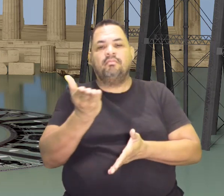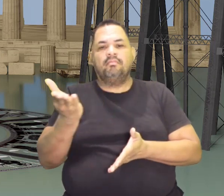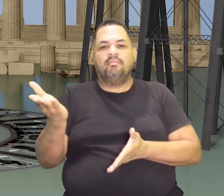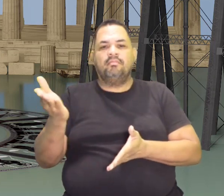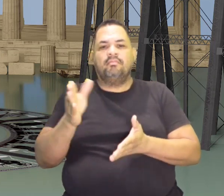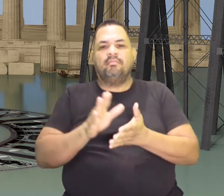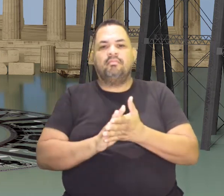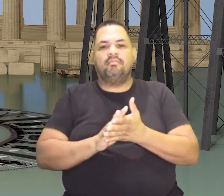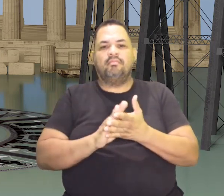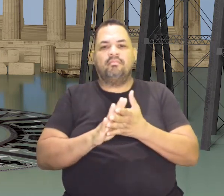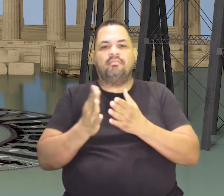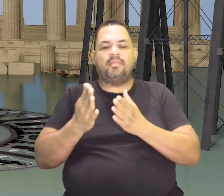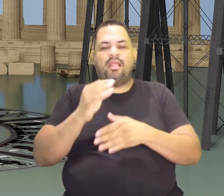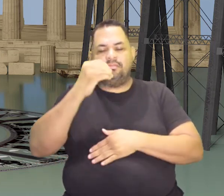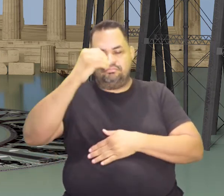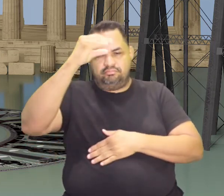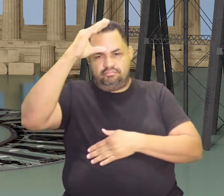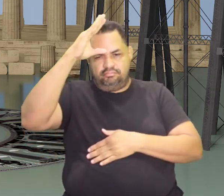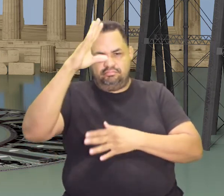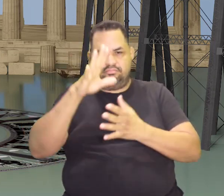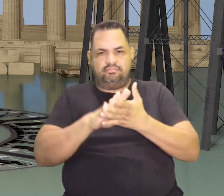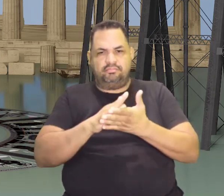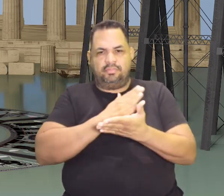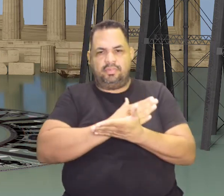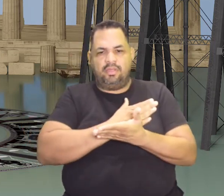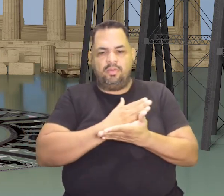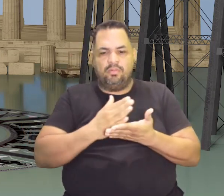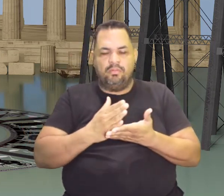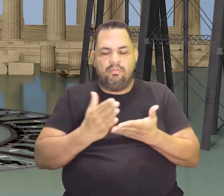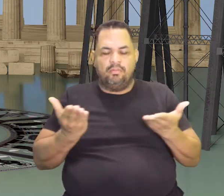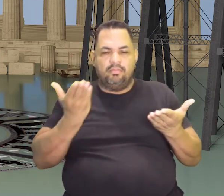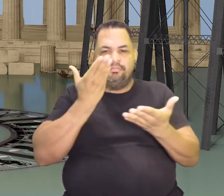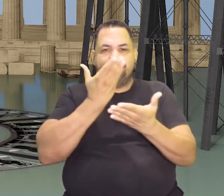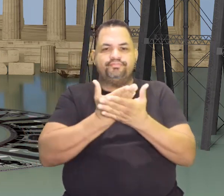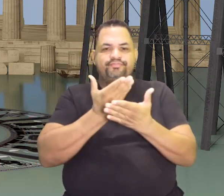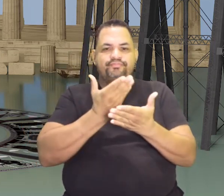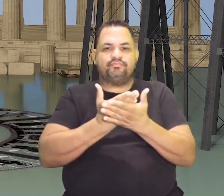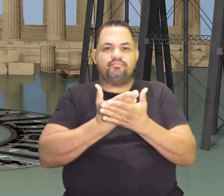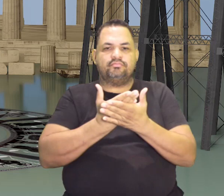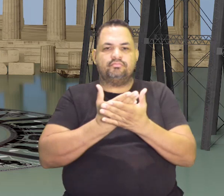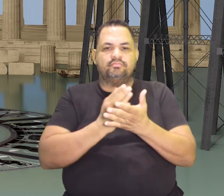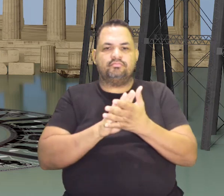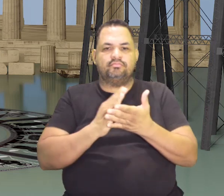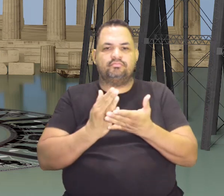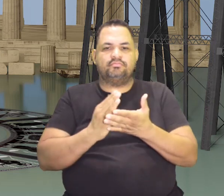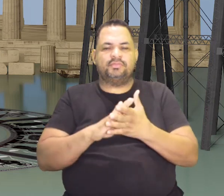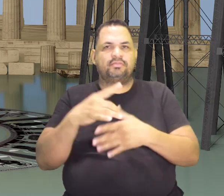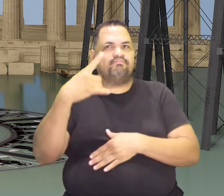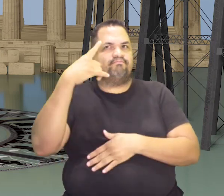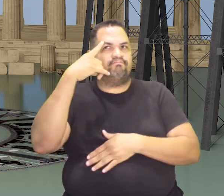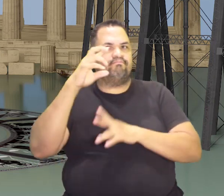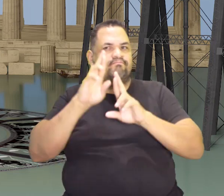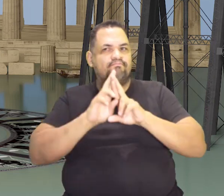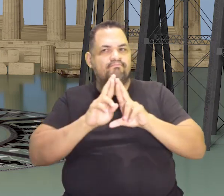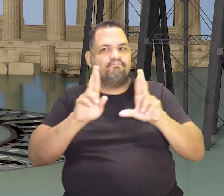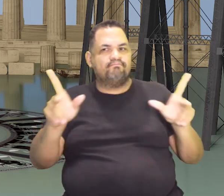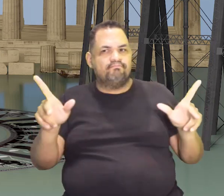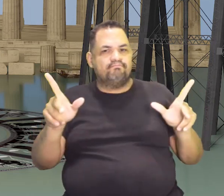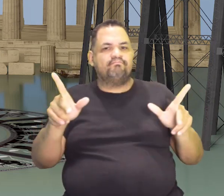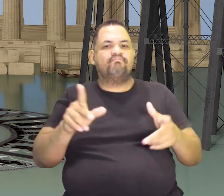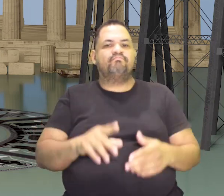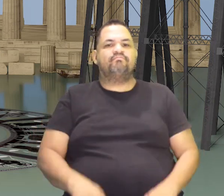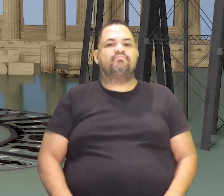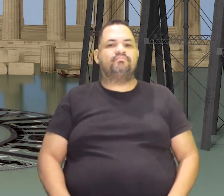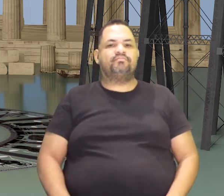aquela ar de conhecimento. Vocês, a partir desse momento, dessa aula, vocês vão sair outras pessoas, ou seja, outros